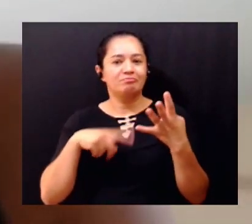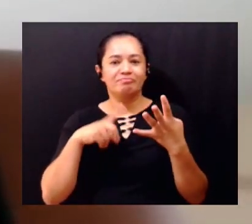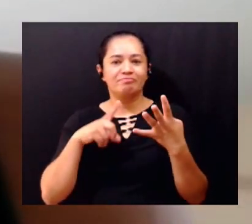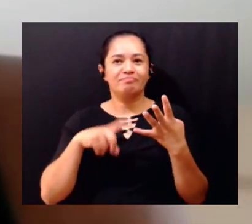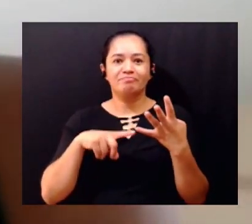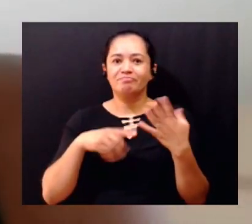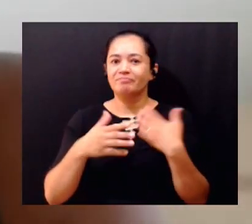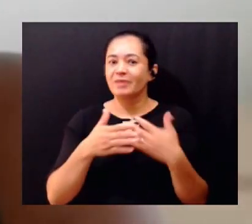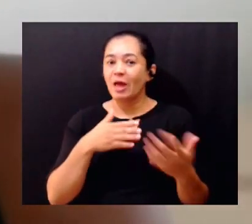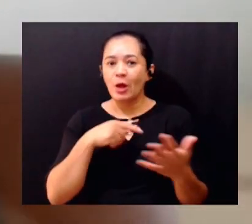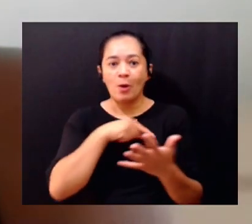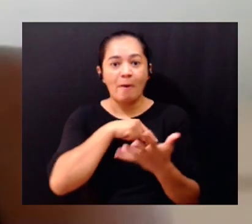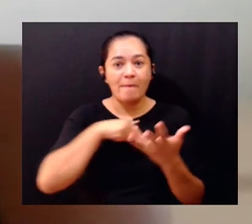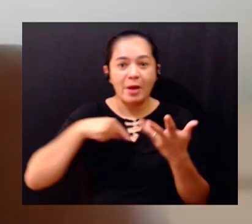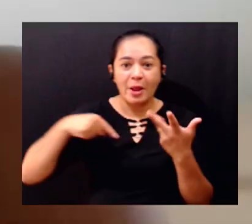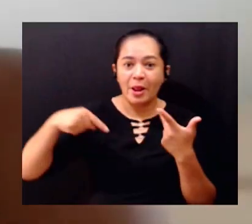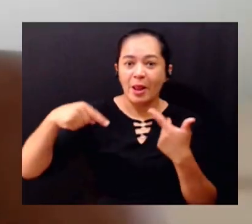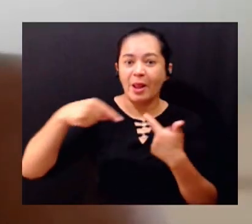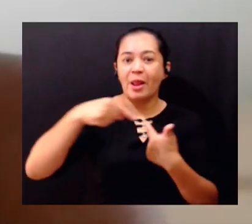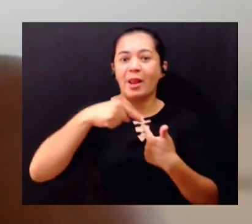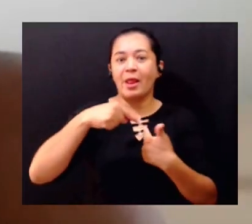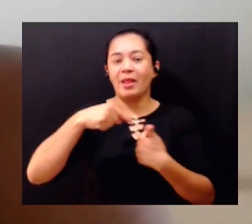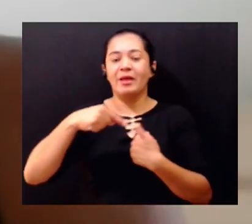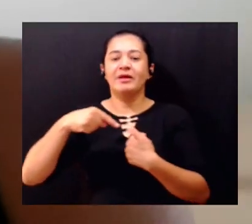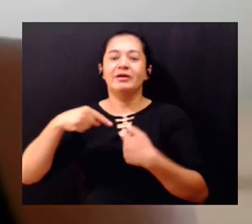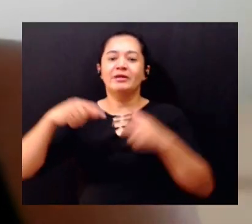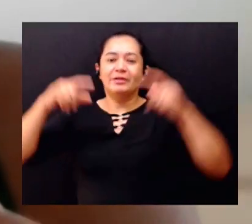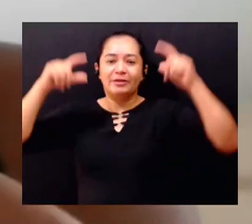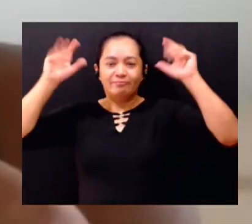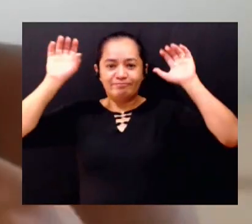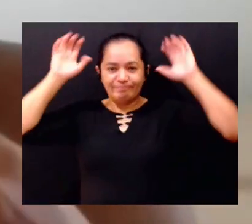Menino Maluquinho, do Ziraldo, né, que fez muito sucesso também.